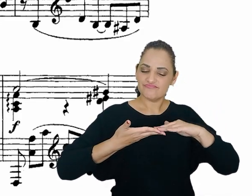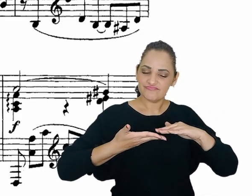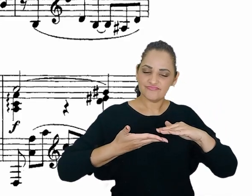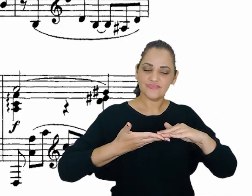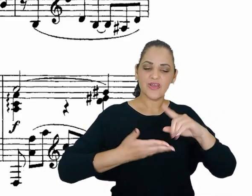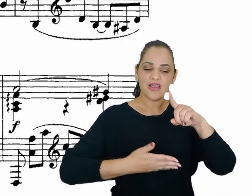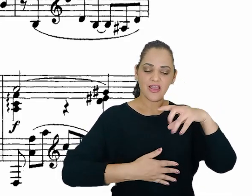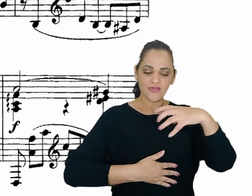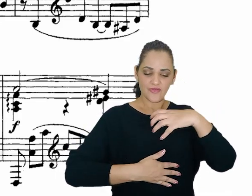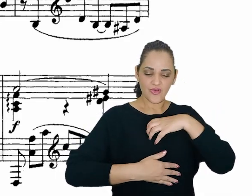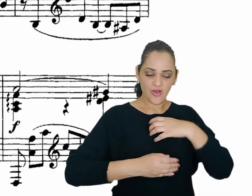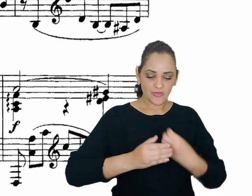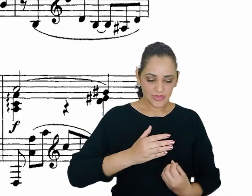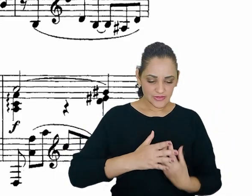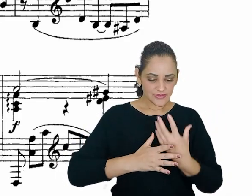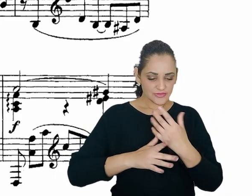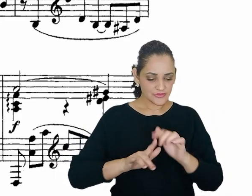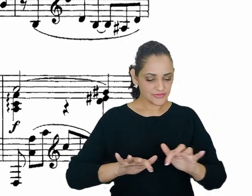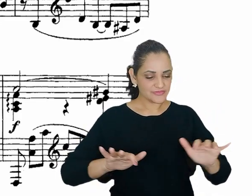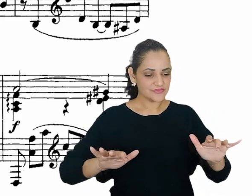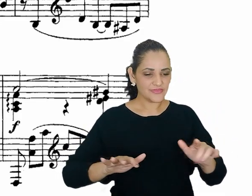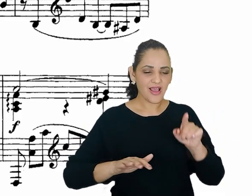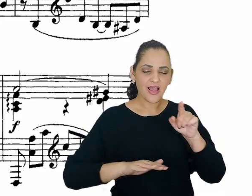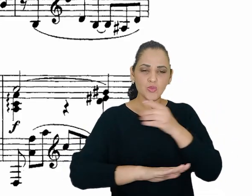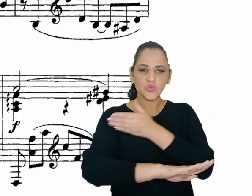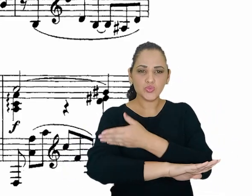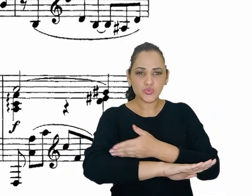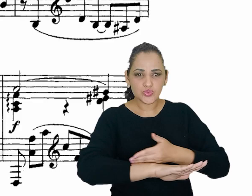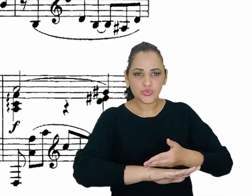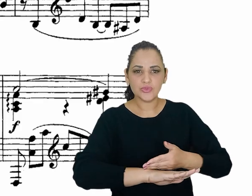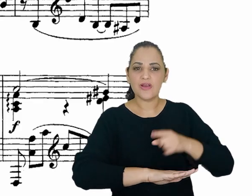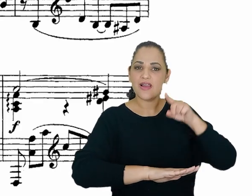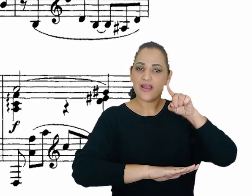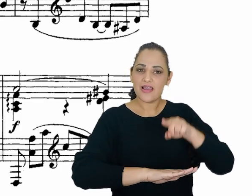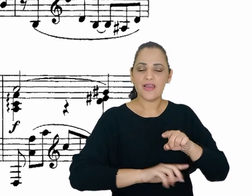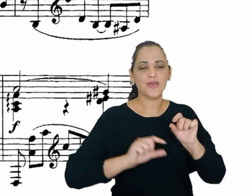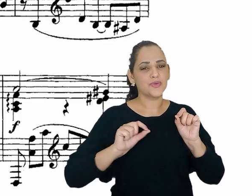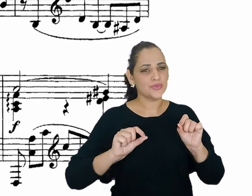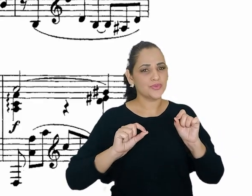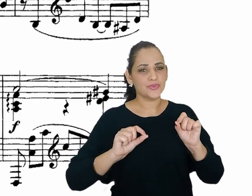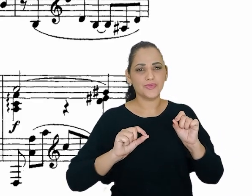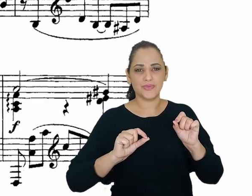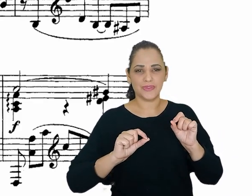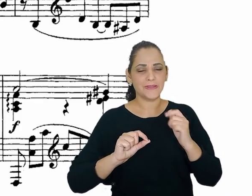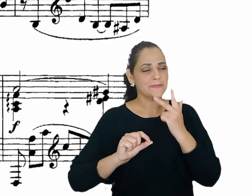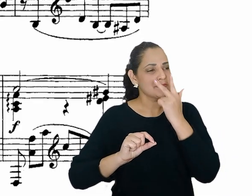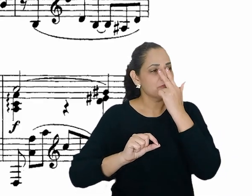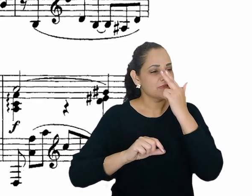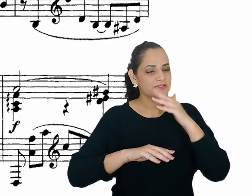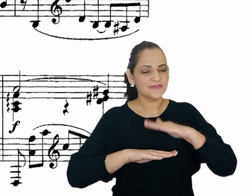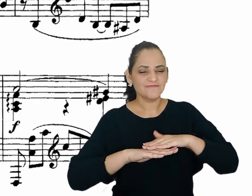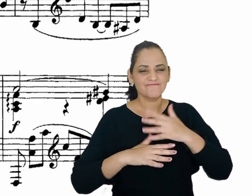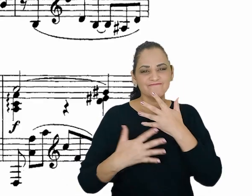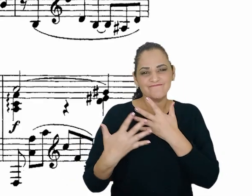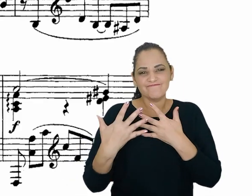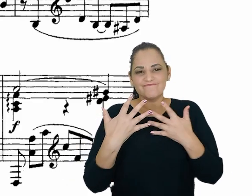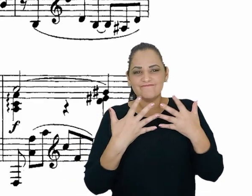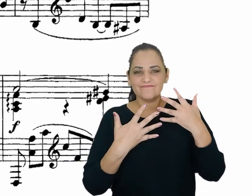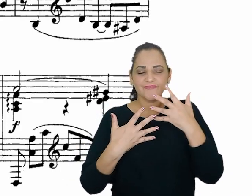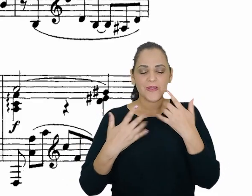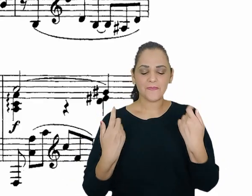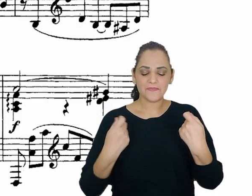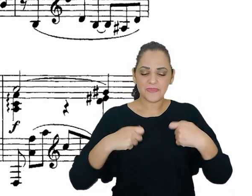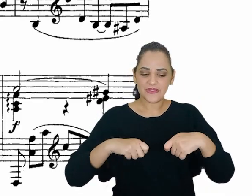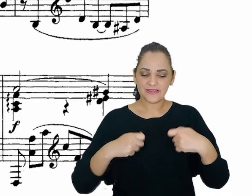Esta é uma forma de compor para piano muito empregado pelo compositor. É aparente desconfortável para sua